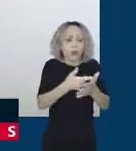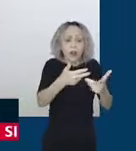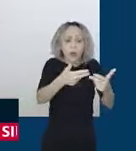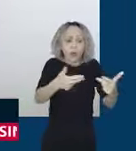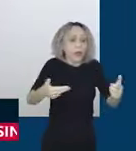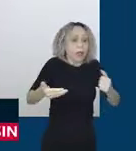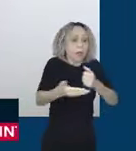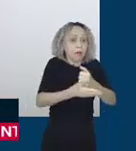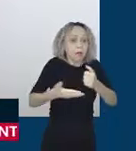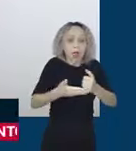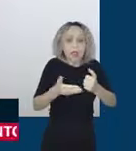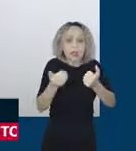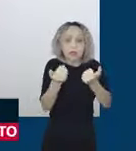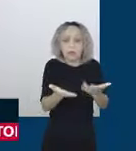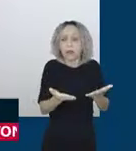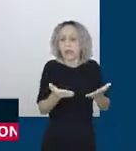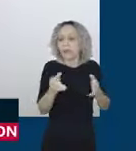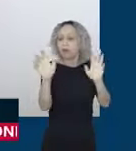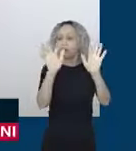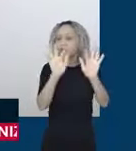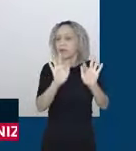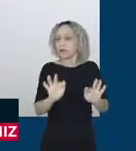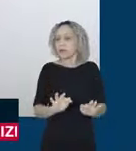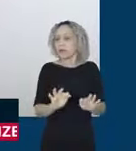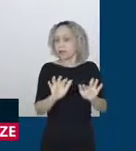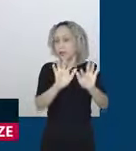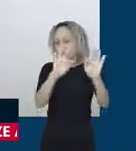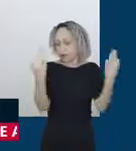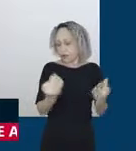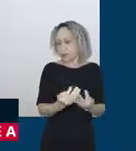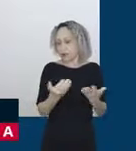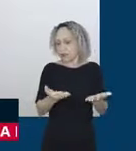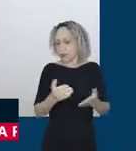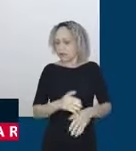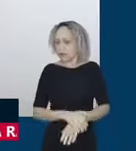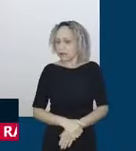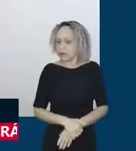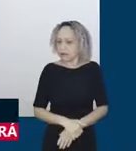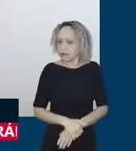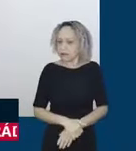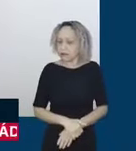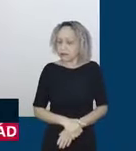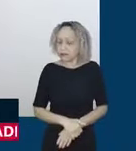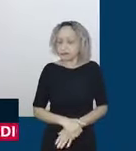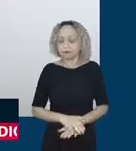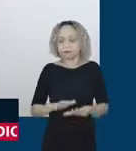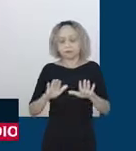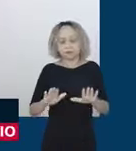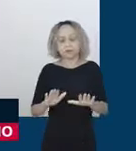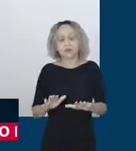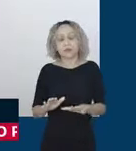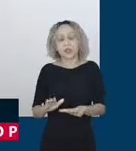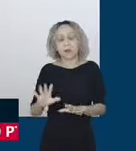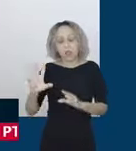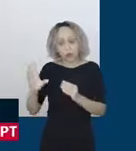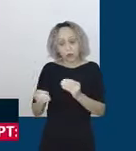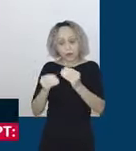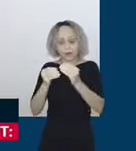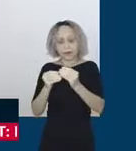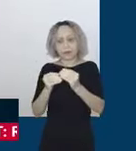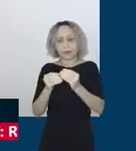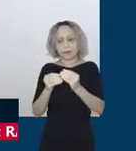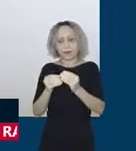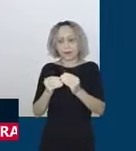é compromisso, sim, de todos nós. Quero cumprimentar aqui, vi ontem uma fala muito importante do presidente